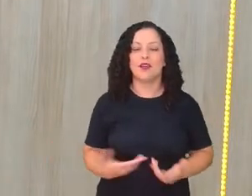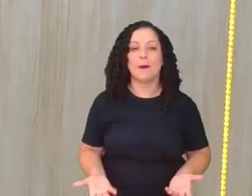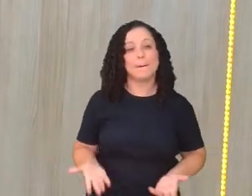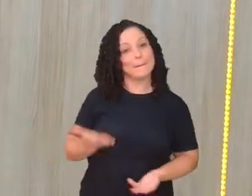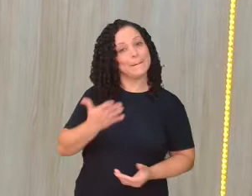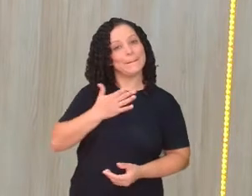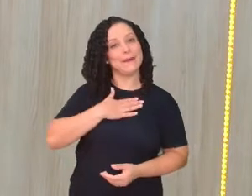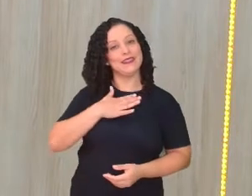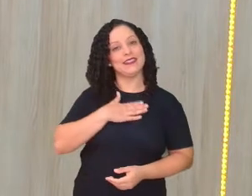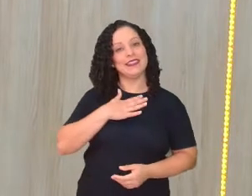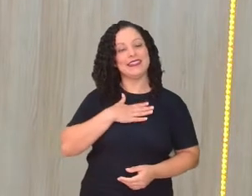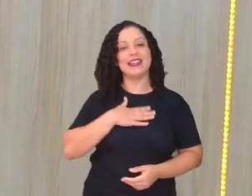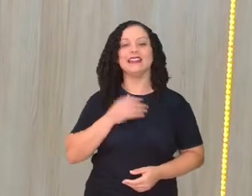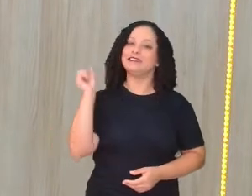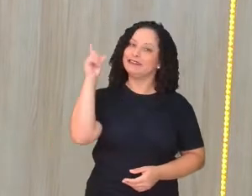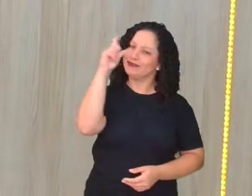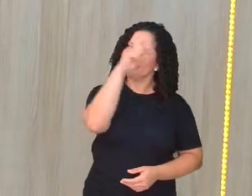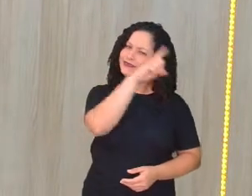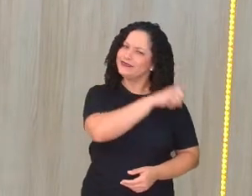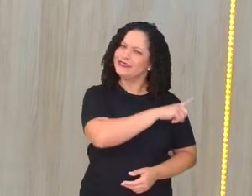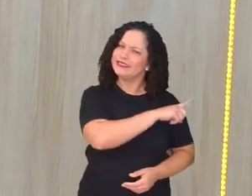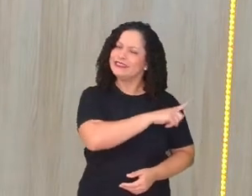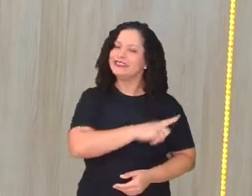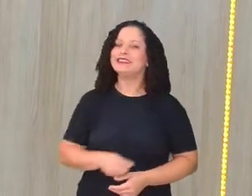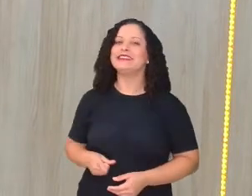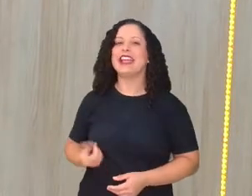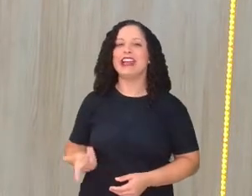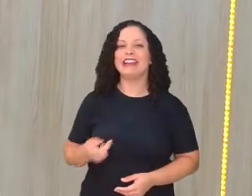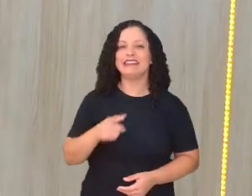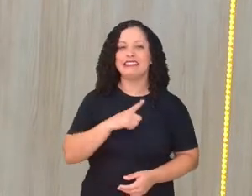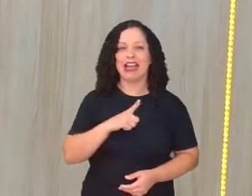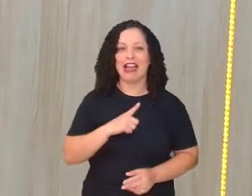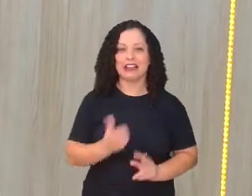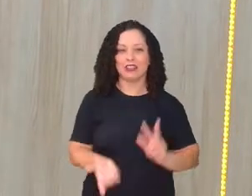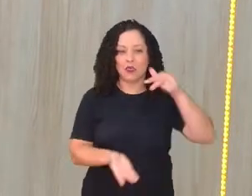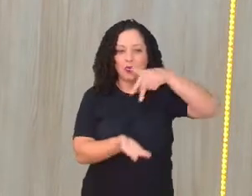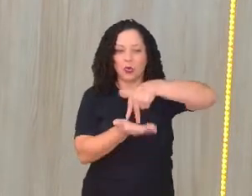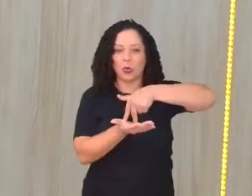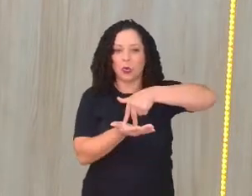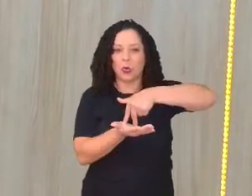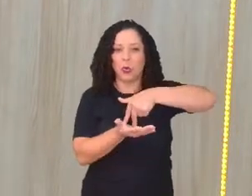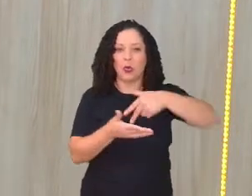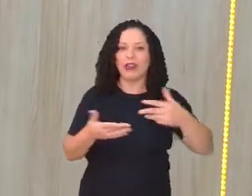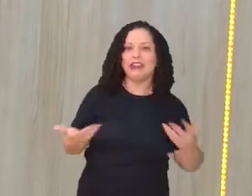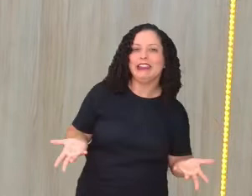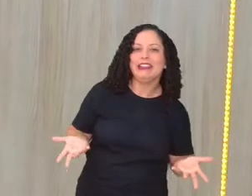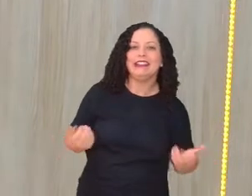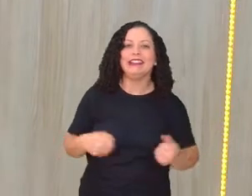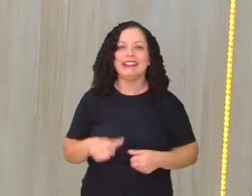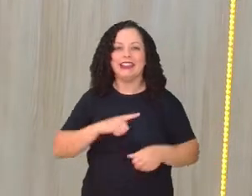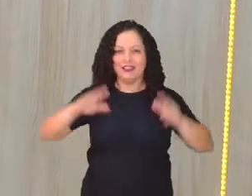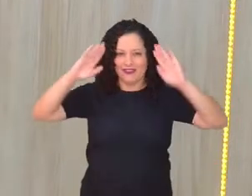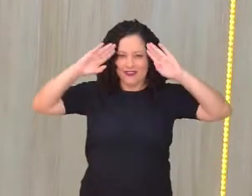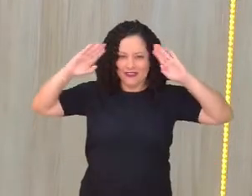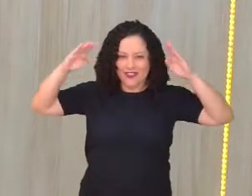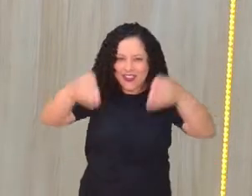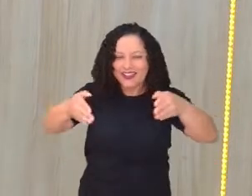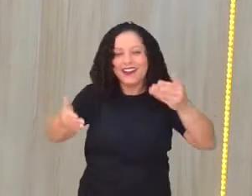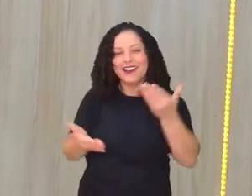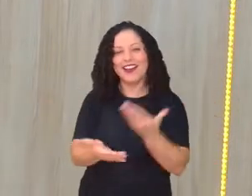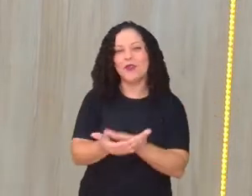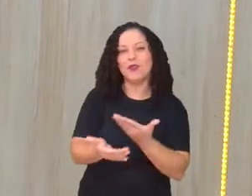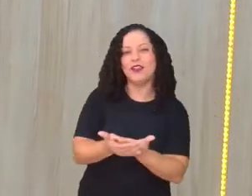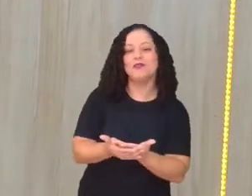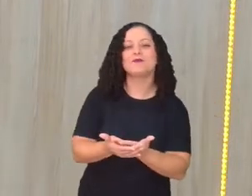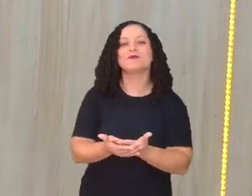mim é complicado, porque a posição aqui no estúdio, eu fico aqui me concentrando para a aula, mas